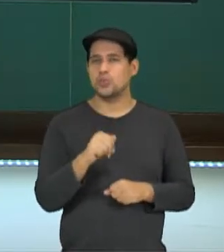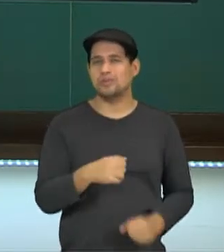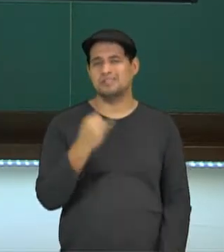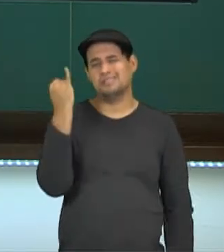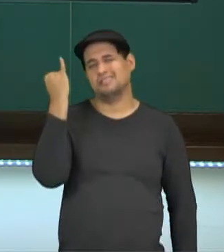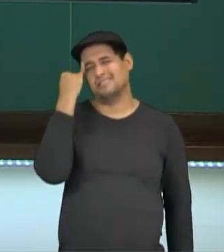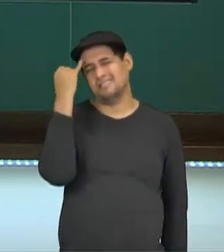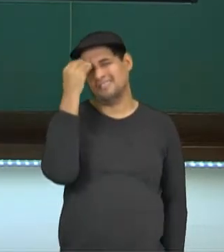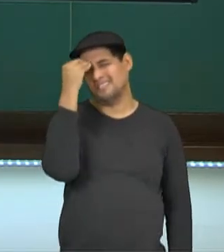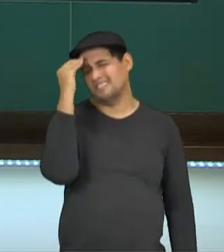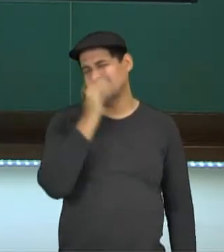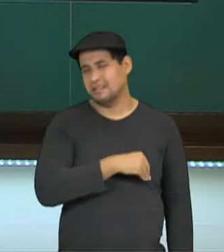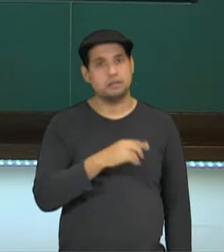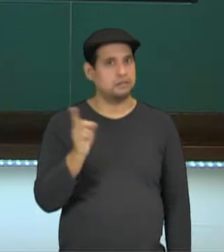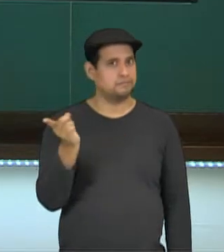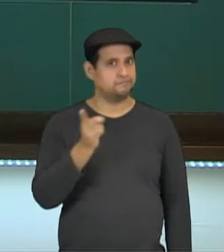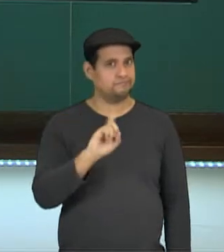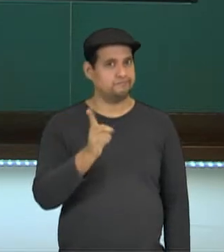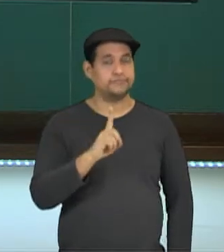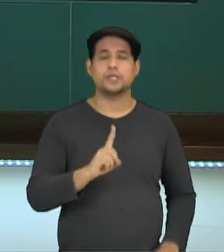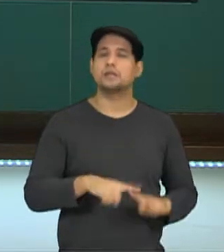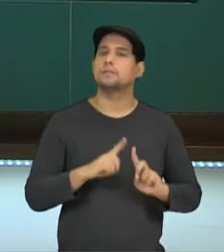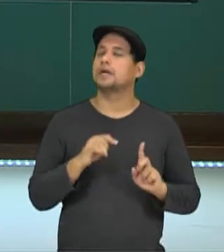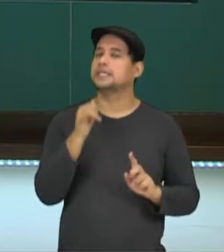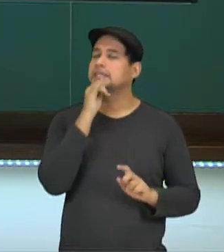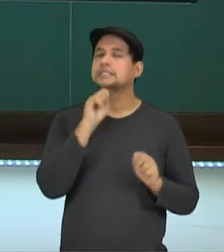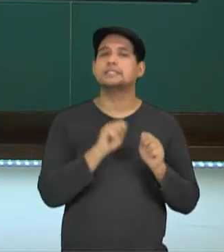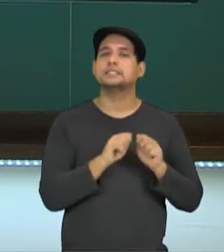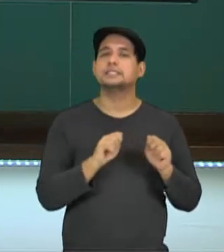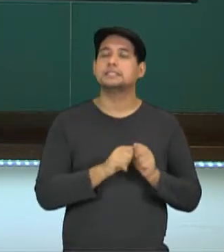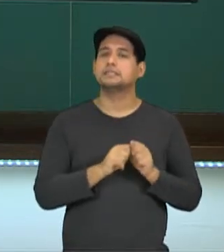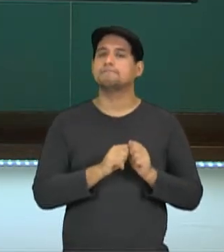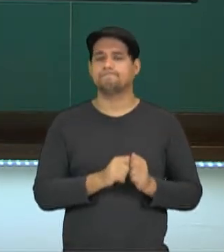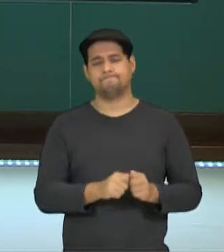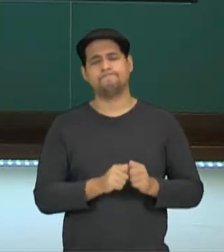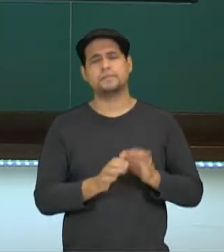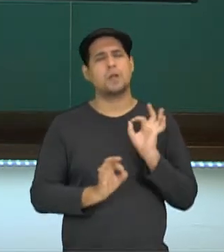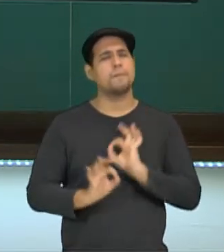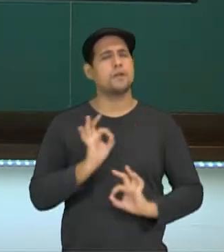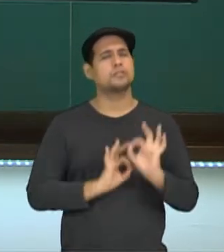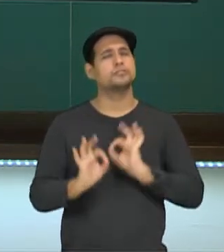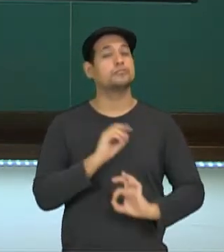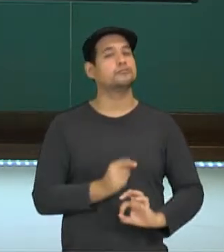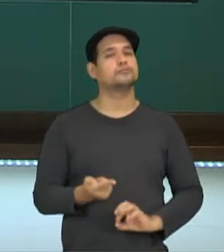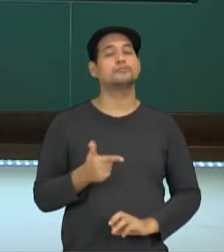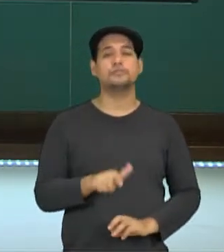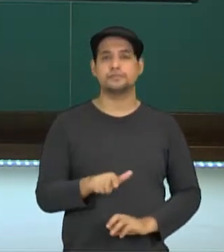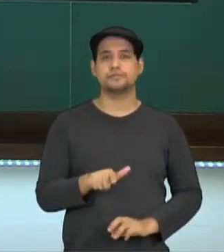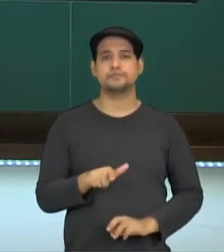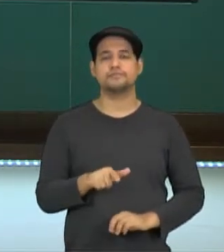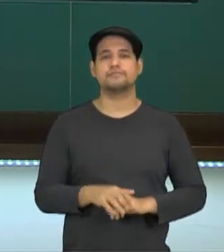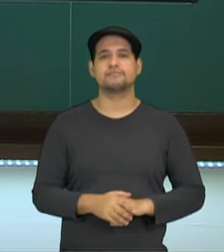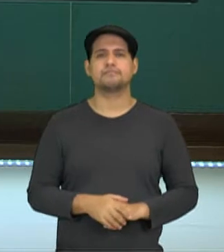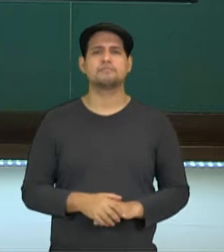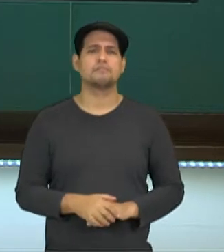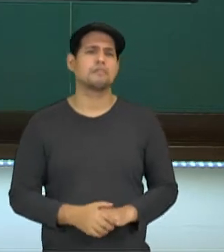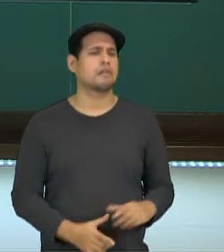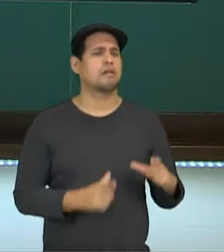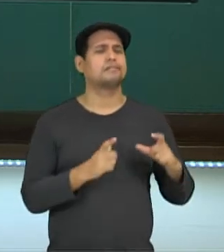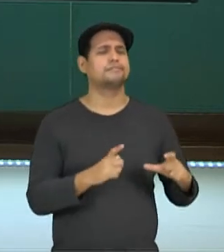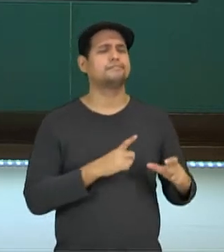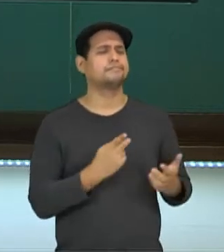das nossas metas, dos nossos objetivos, mas fazer um redesenho do caminho, né? Vamos ver aí aonde nós